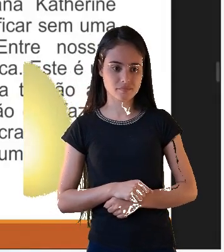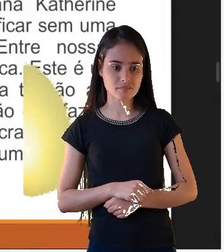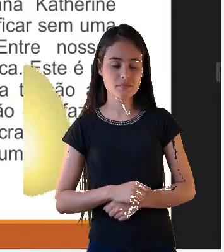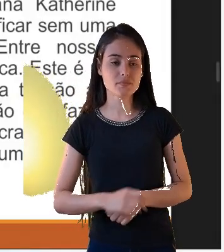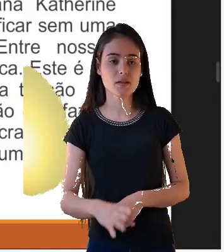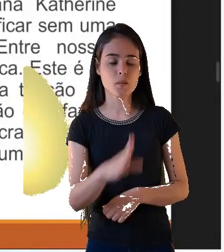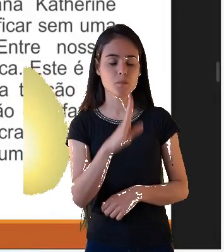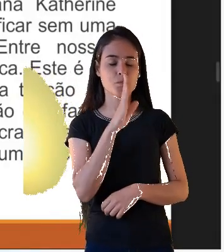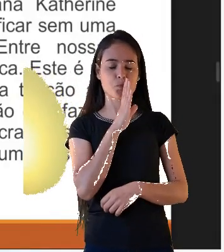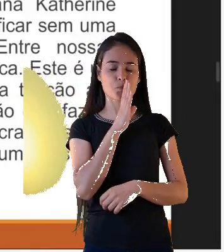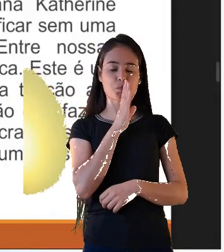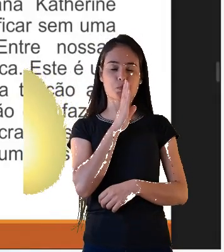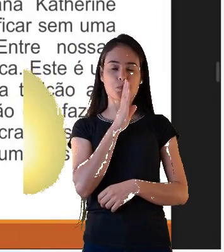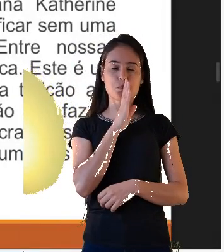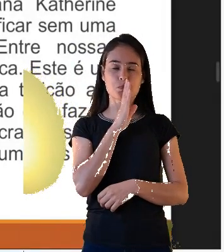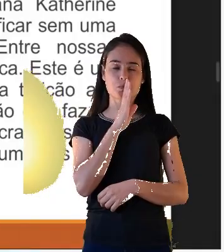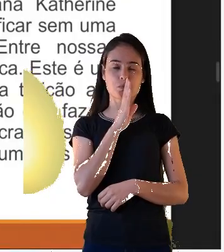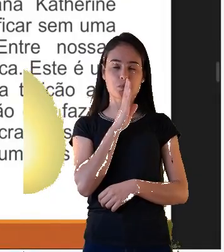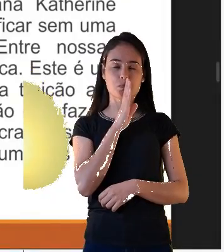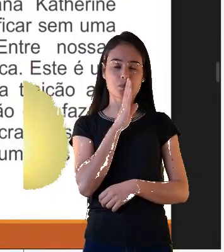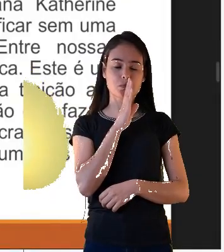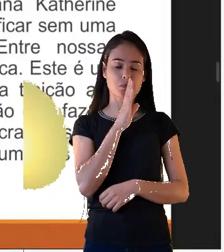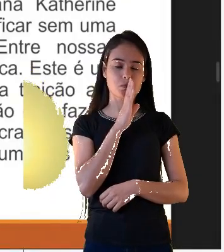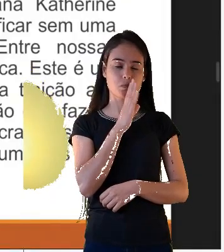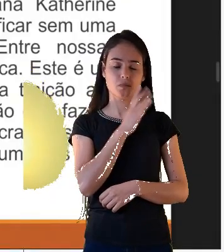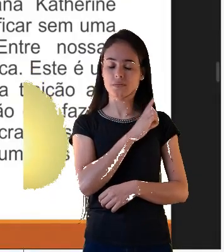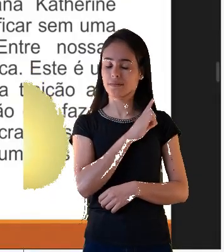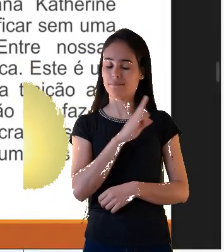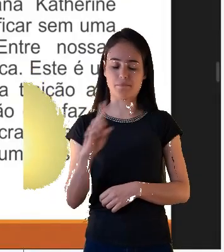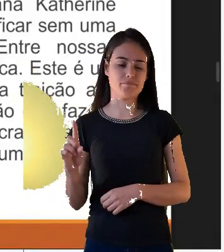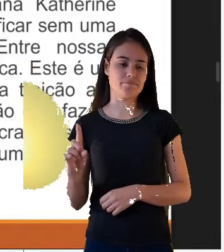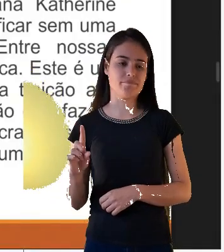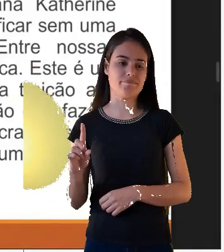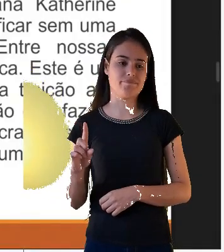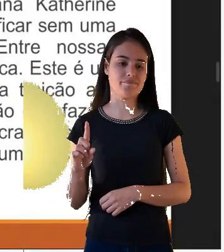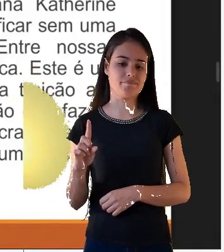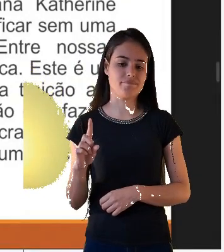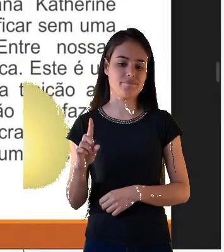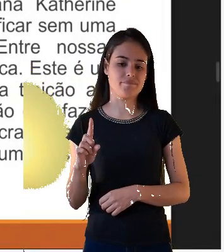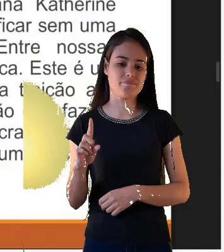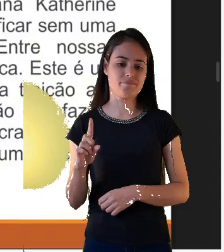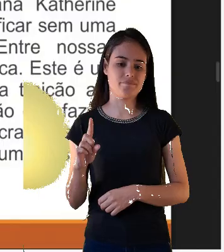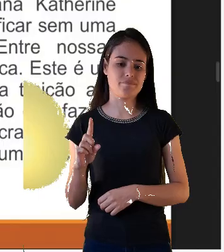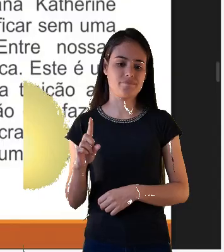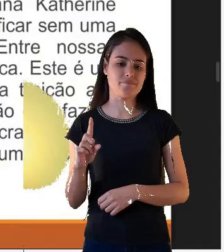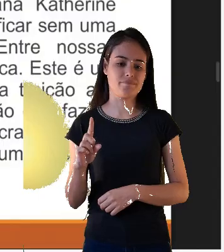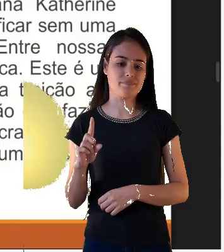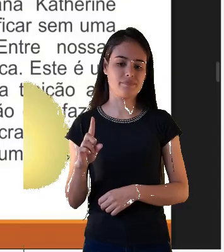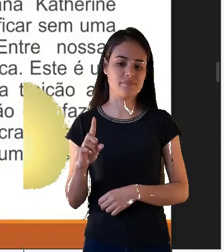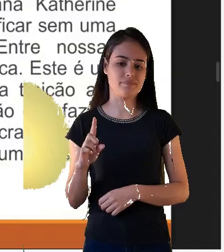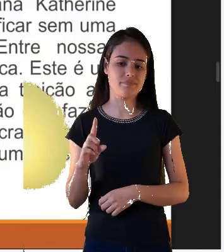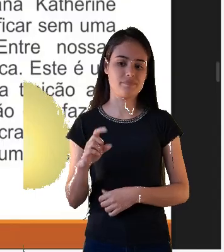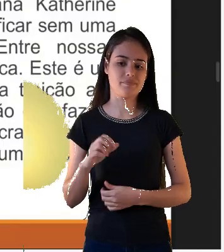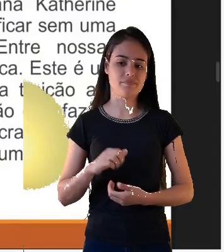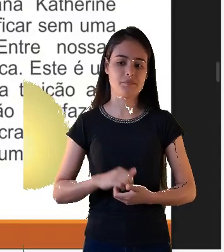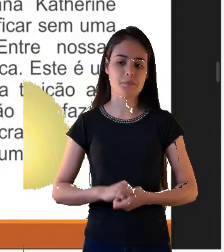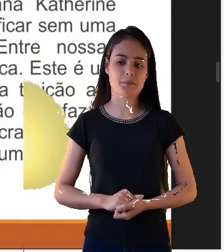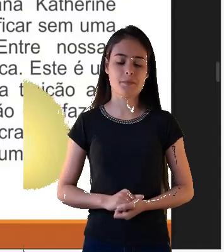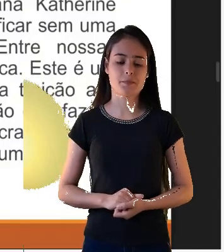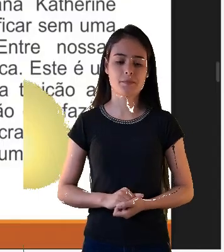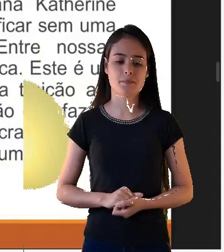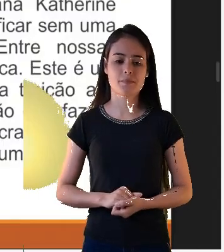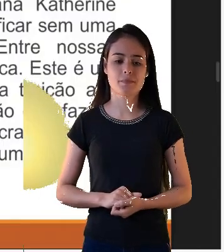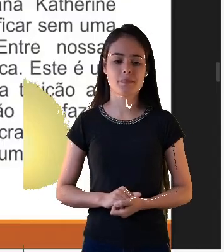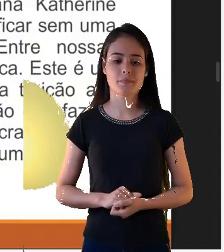vigilância democrática. Este é o momento em que o silêncio cômodo seria uma traição aos nossos deveres